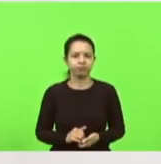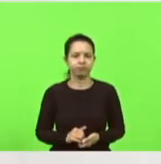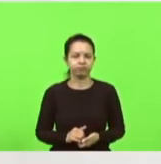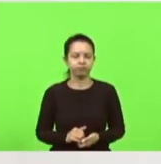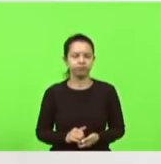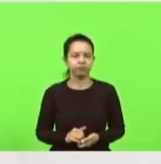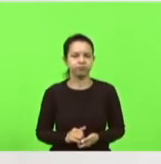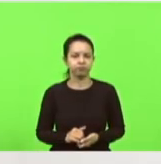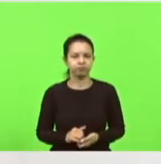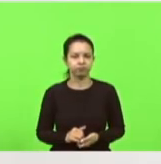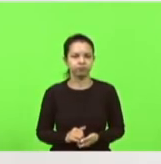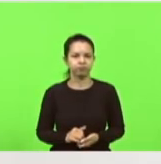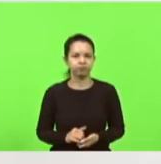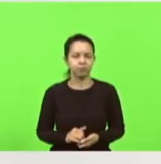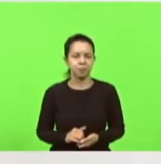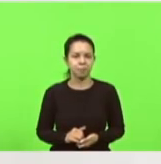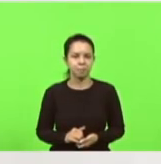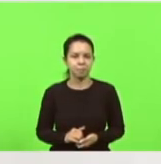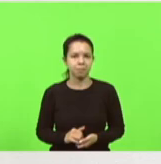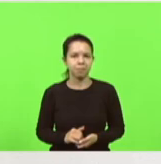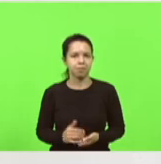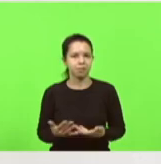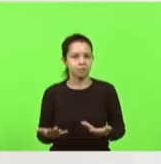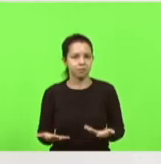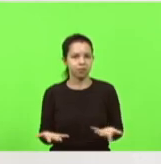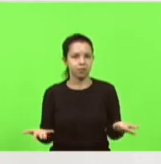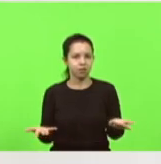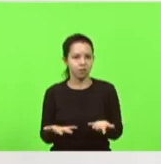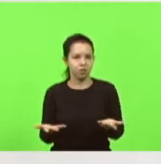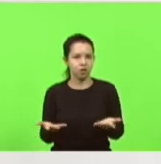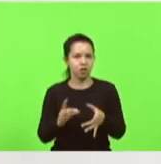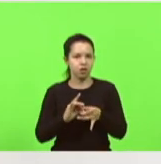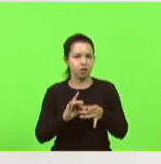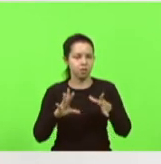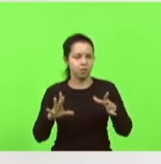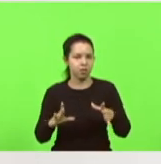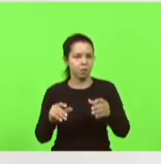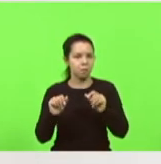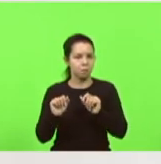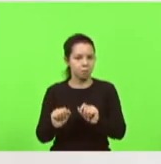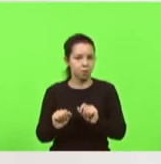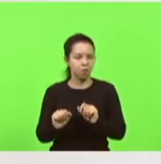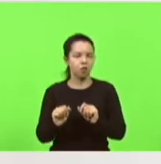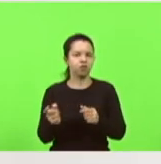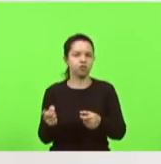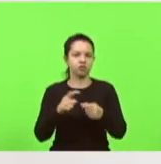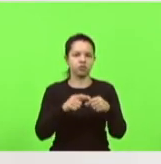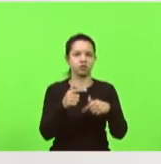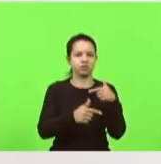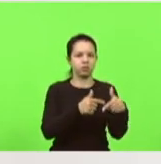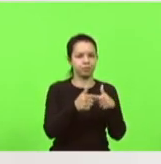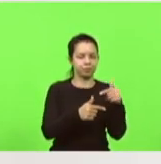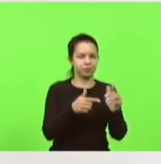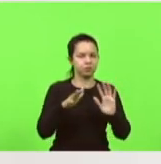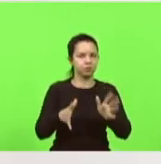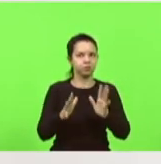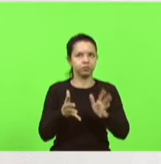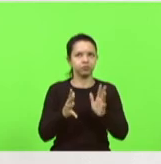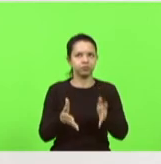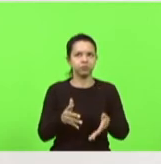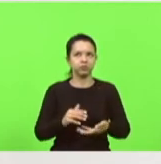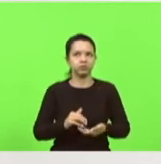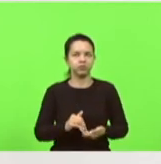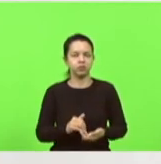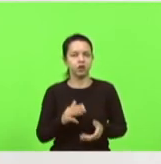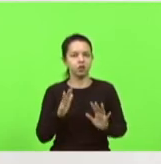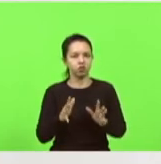Bom, por falar nisso, né, então, agora está liberado, podem trabalhar já, podem, eu fiquei, né, eu tinha até